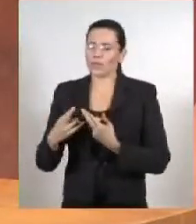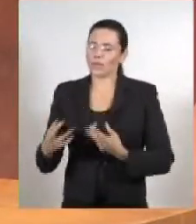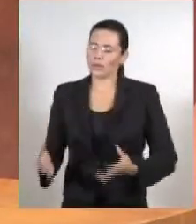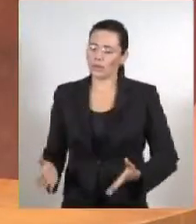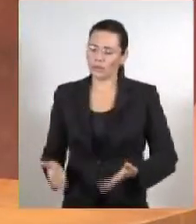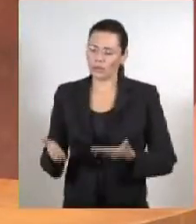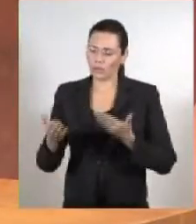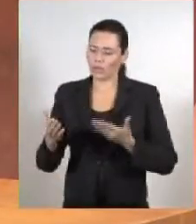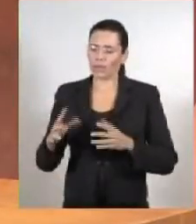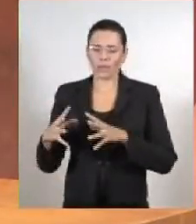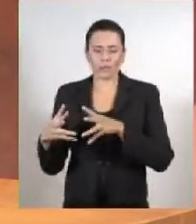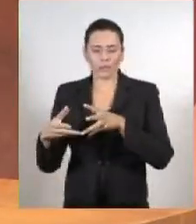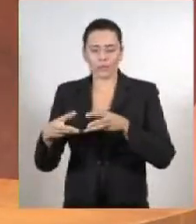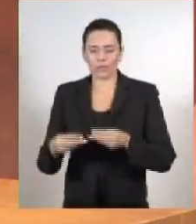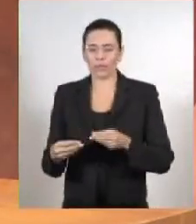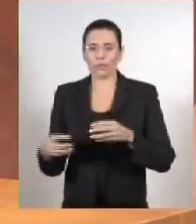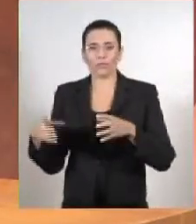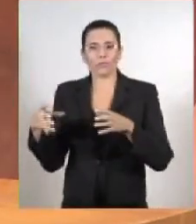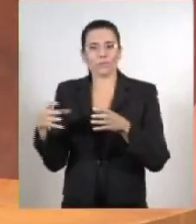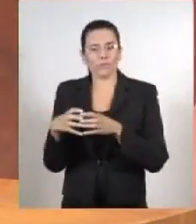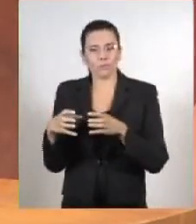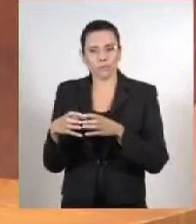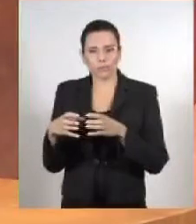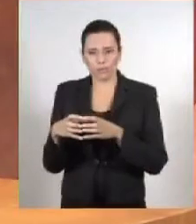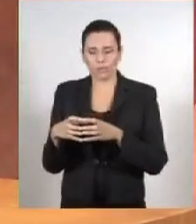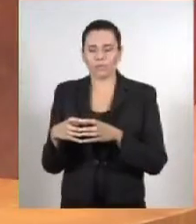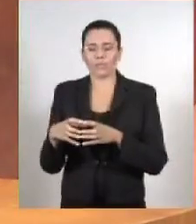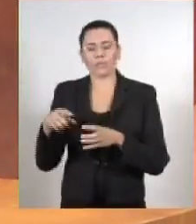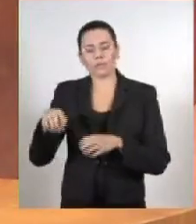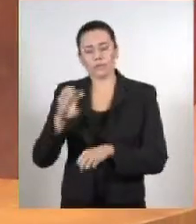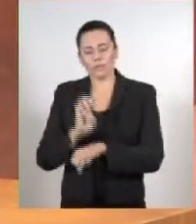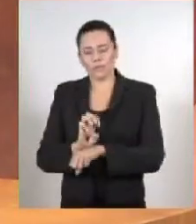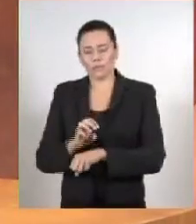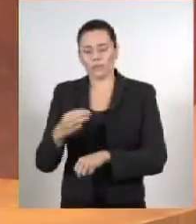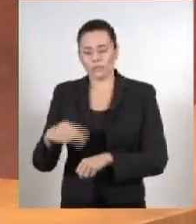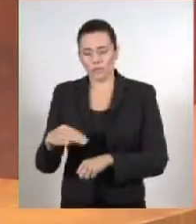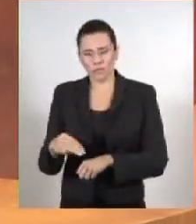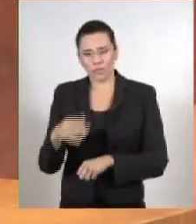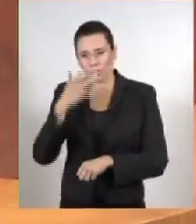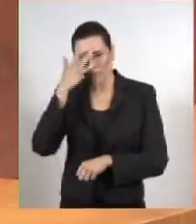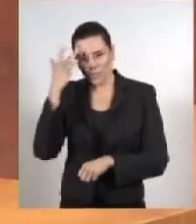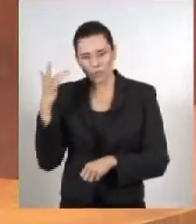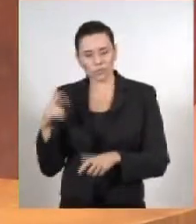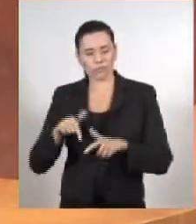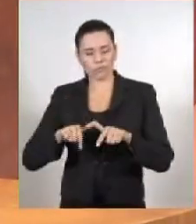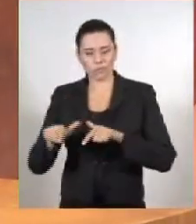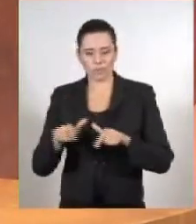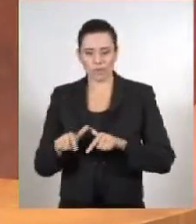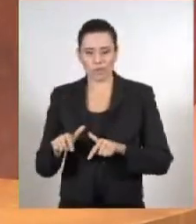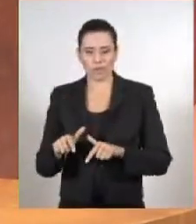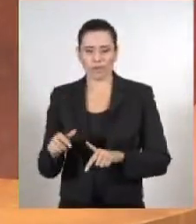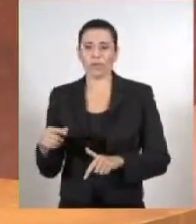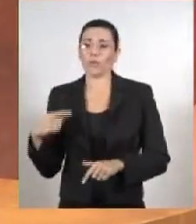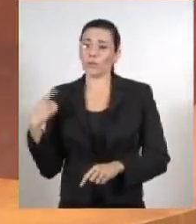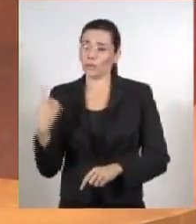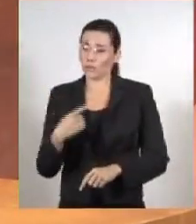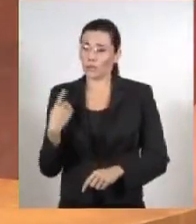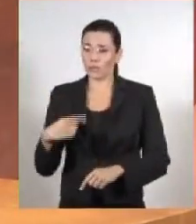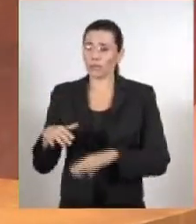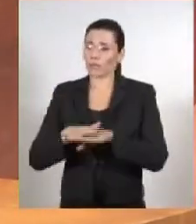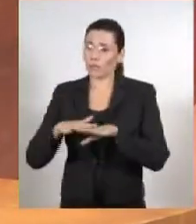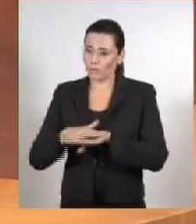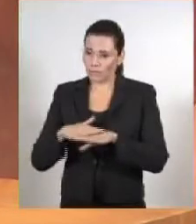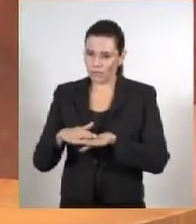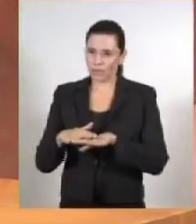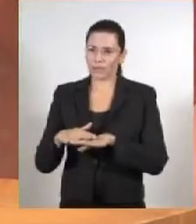Maranhão. Então eu quero dizer aos senhores e às senhoras que nós fizemos, acima de tudo, esse diálogo com o SEBRAE por